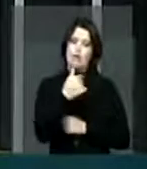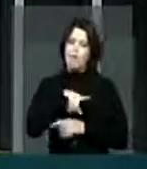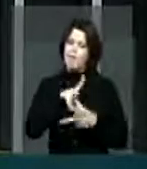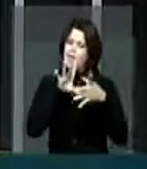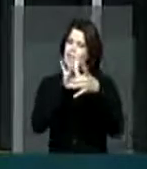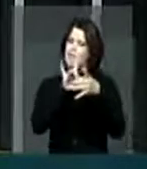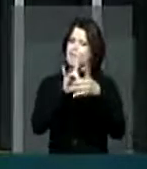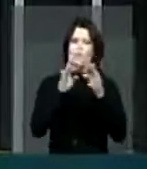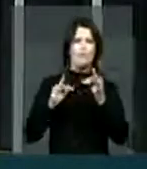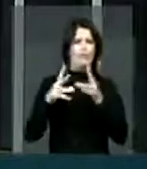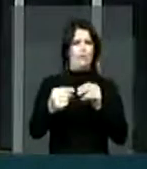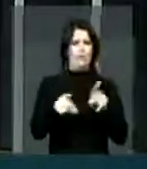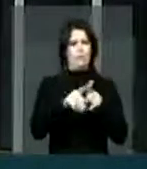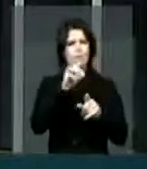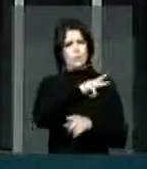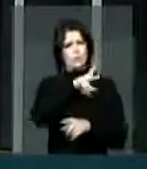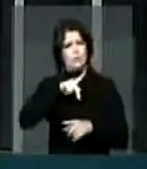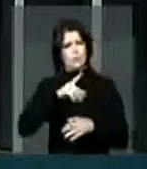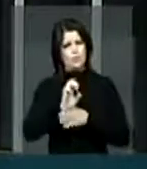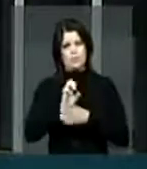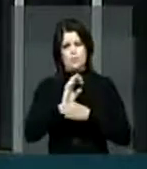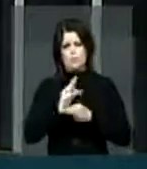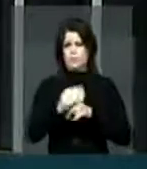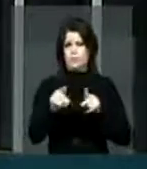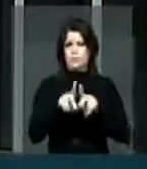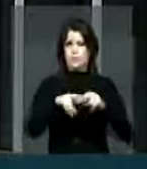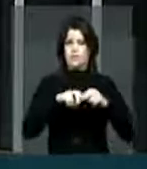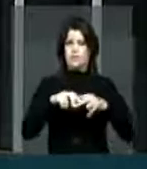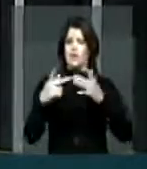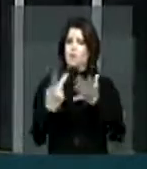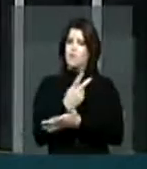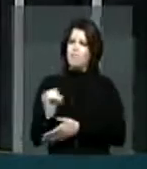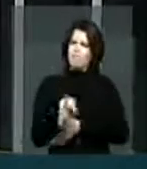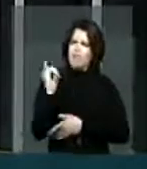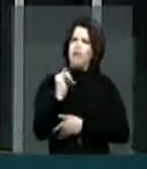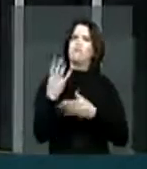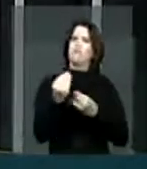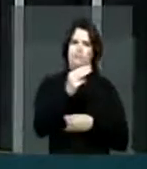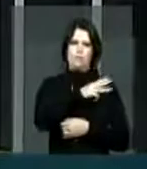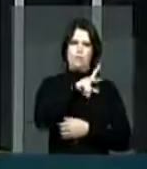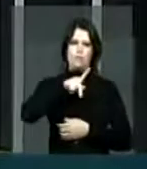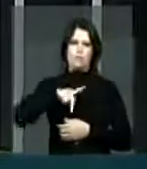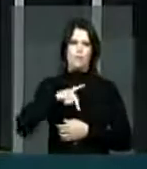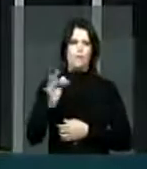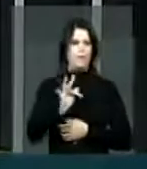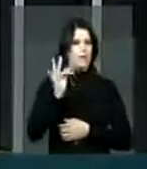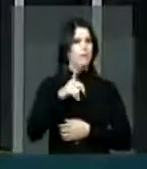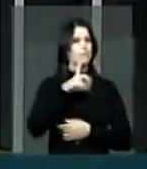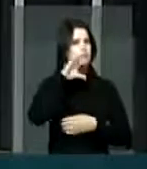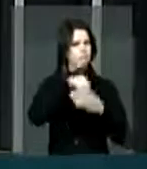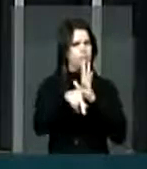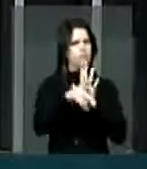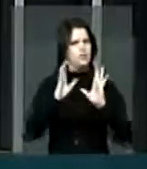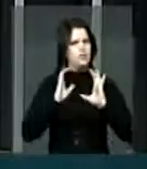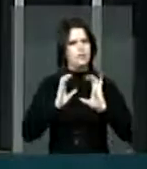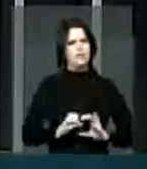procuradores, com o Ministério Público Estadual, em função da importância que o Ministério Público tem para a